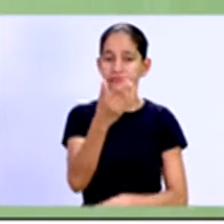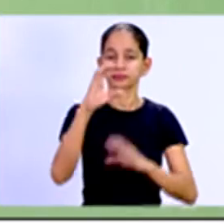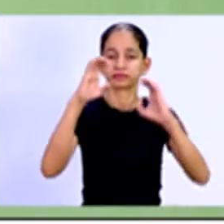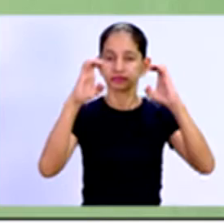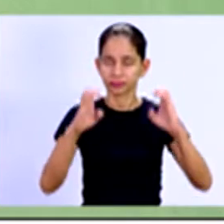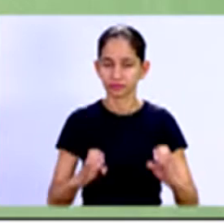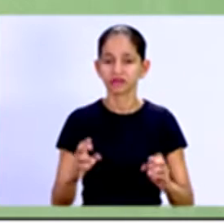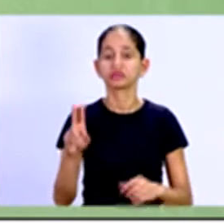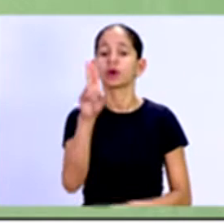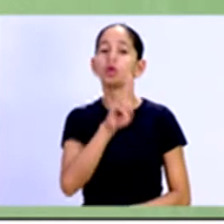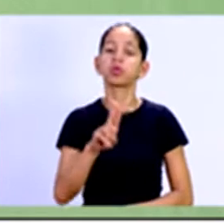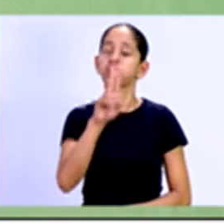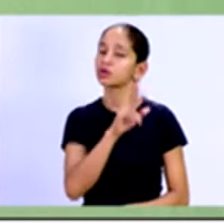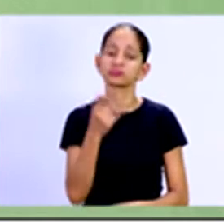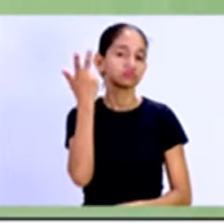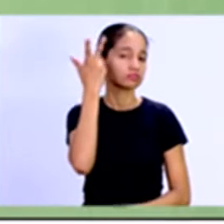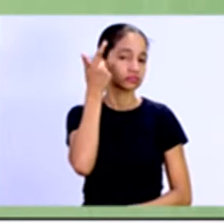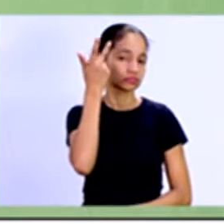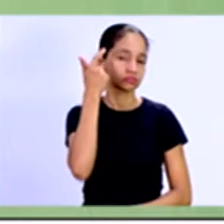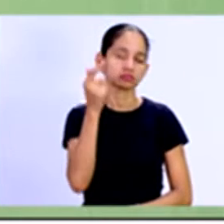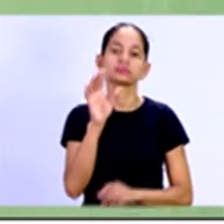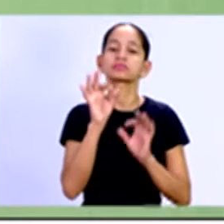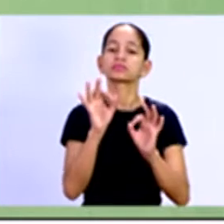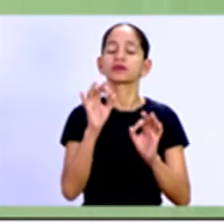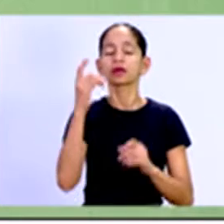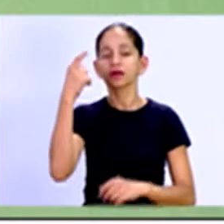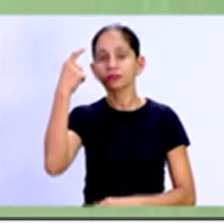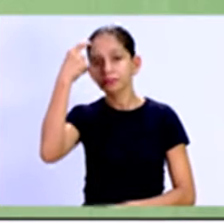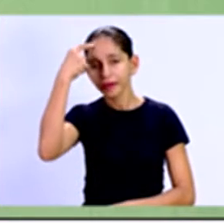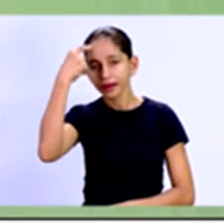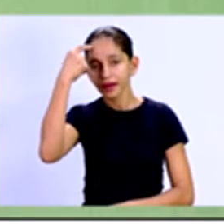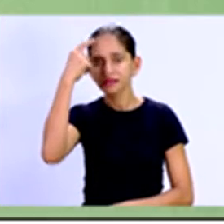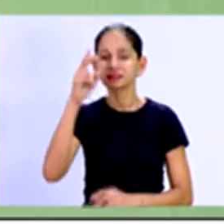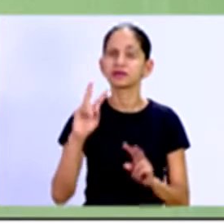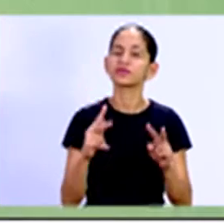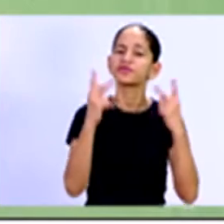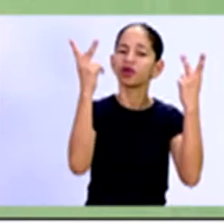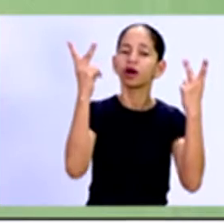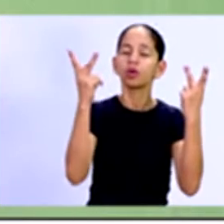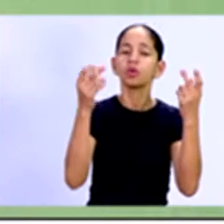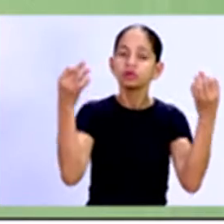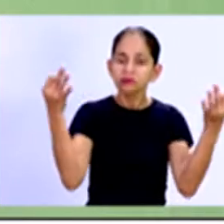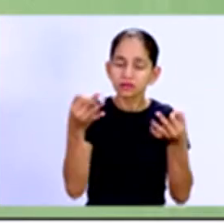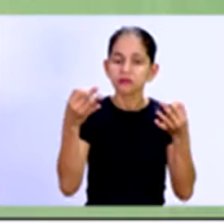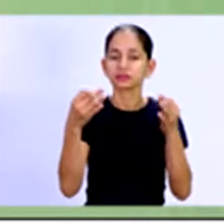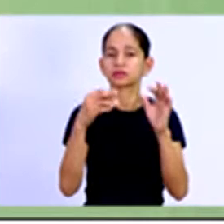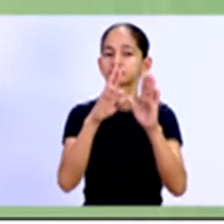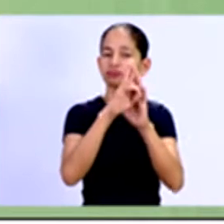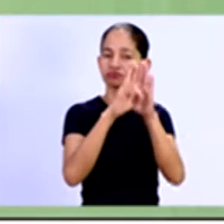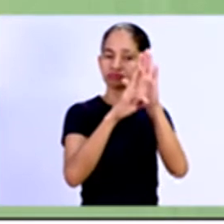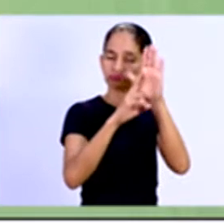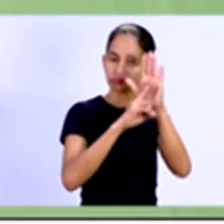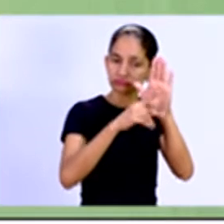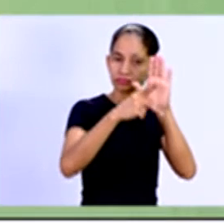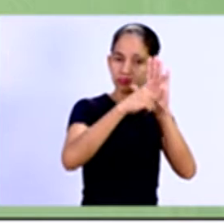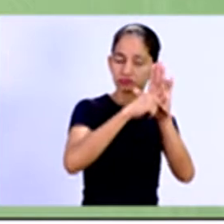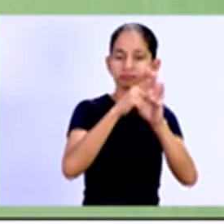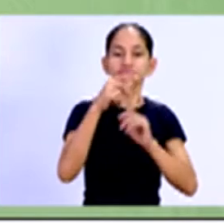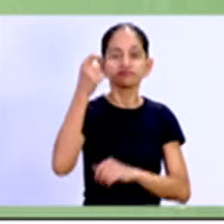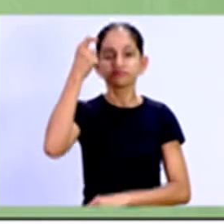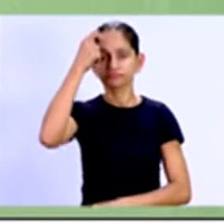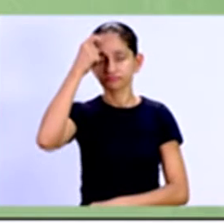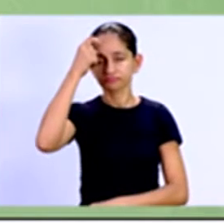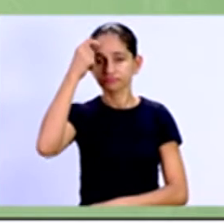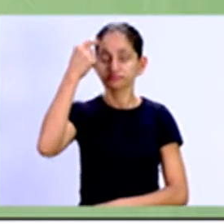ética utilitarista, que é uma reflexão sobre os valores e normas morais baseados